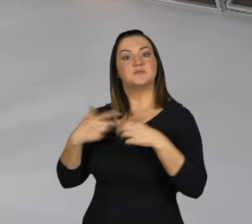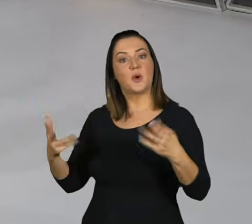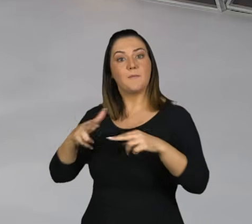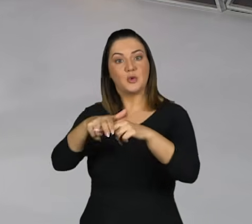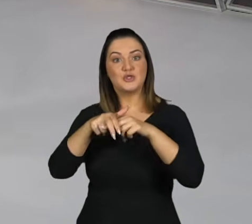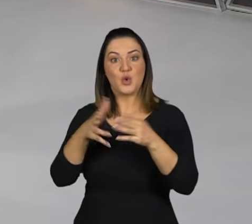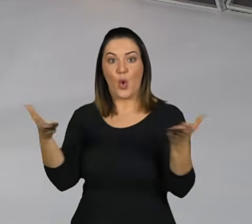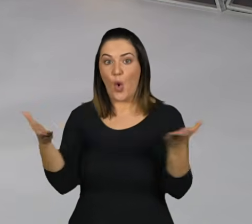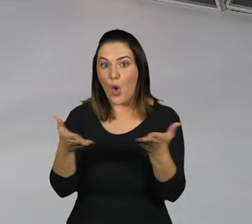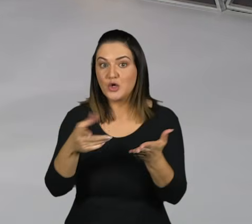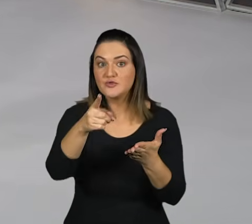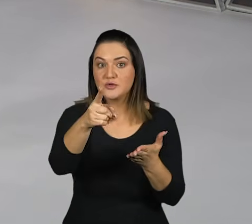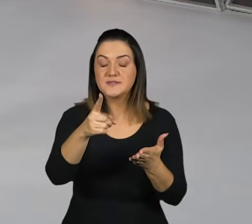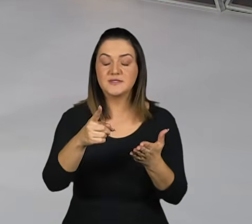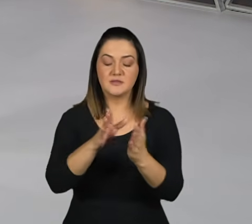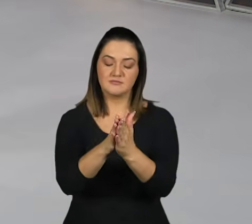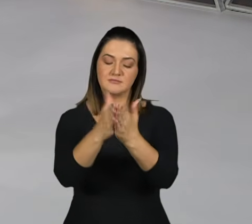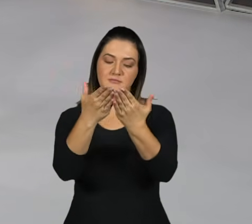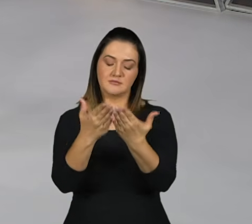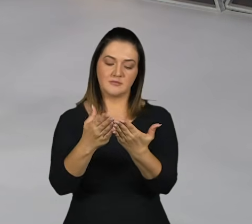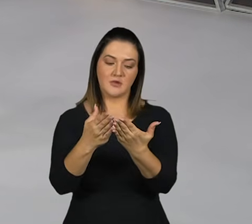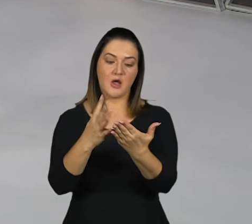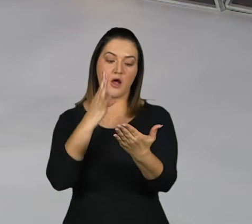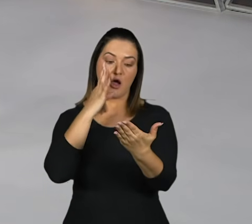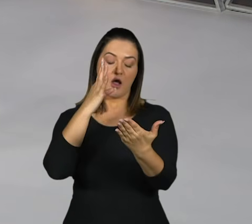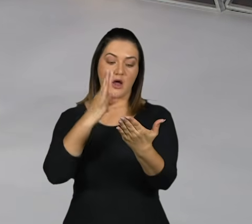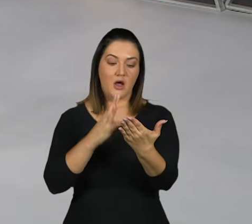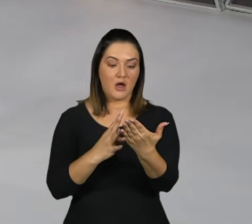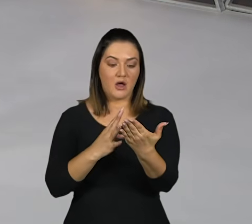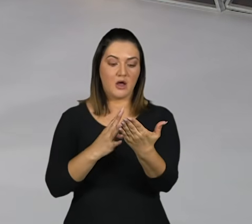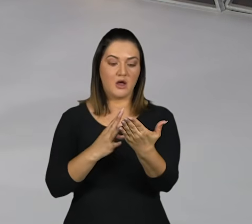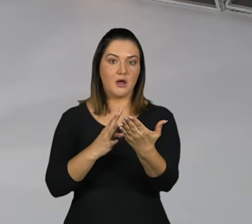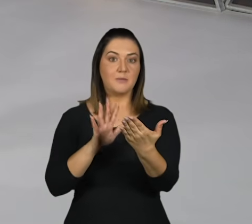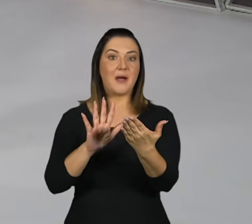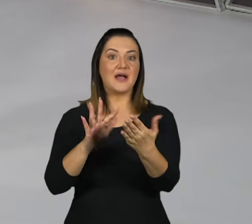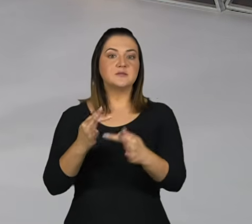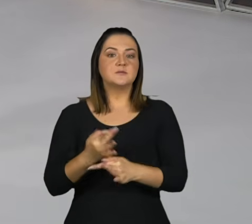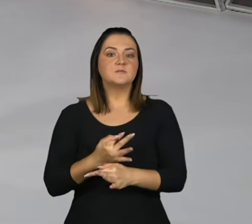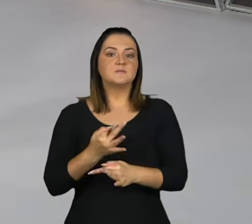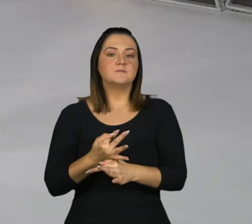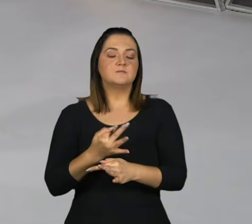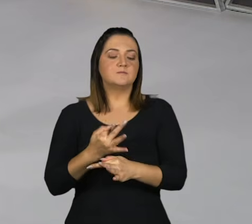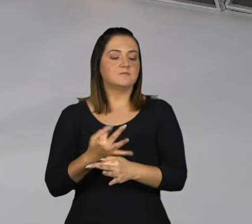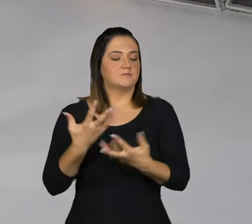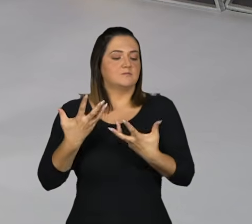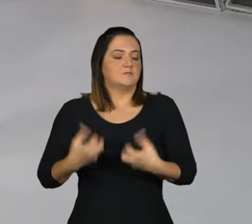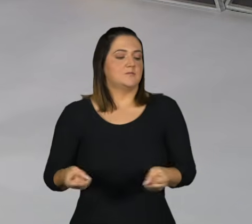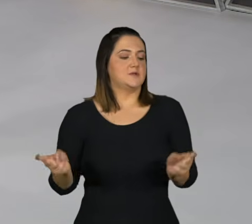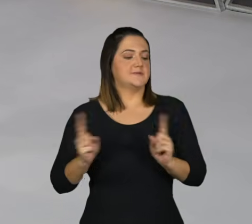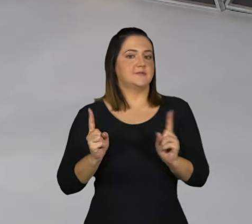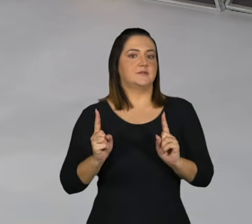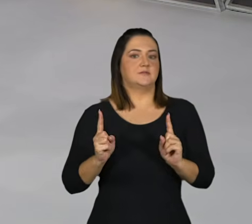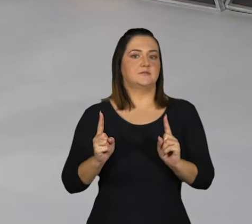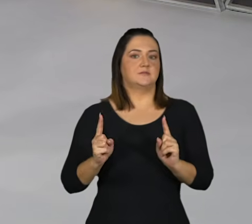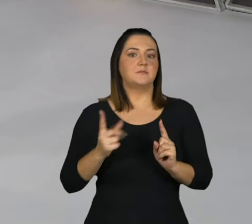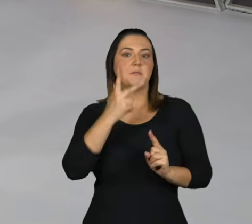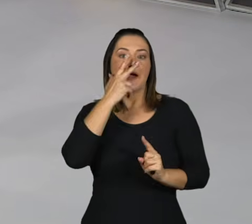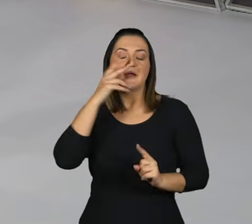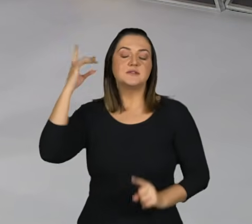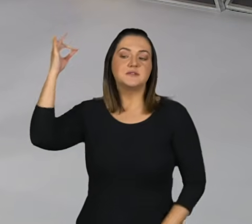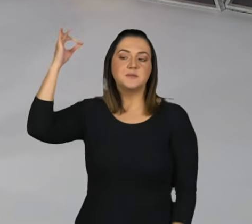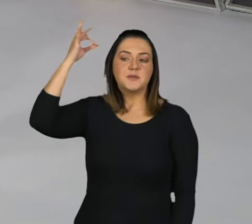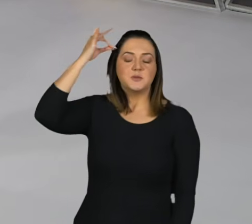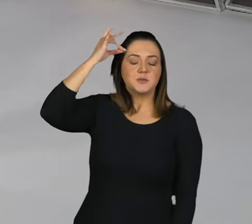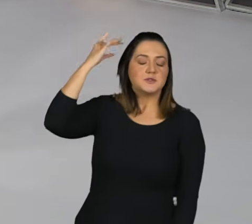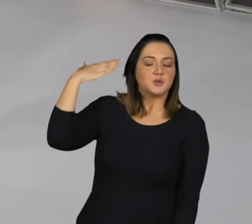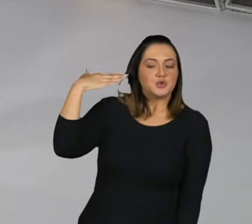aqui? Porque tem gente que ouve a palavra e não aceita. Ouve o chamado de Deus e não